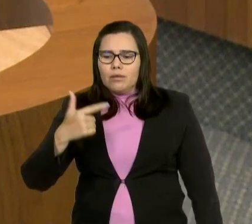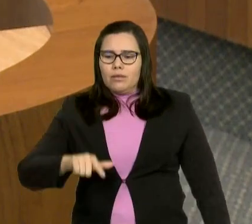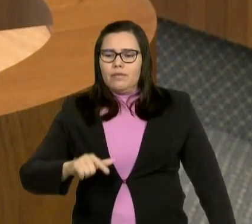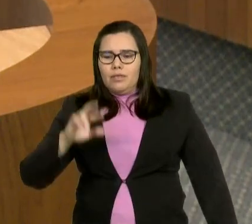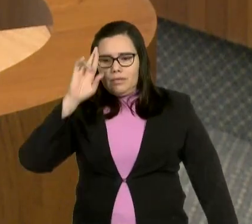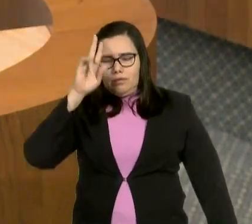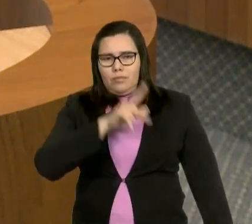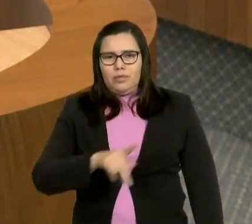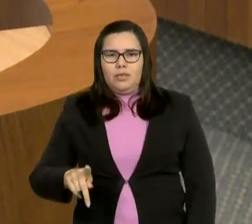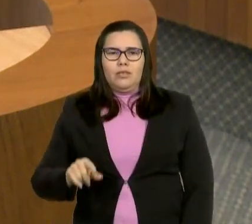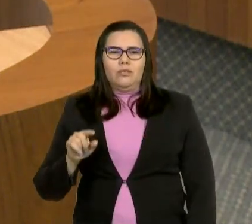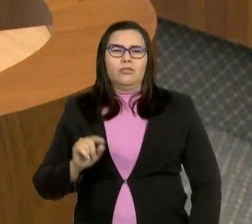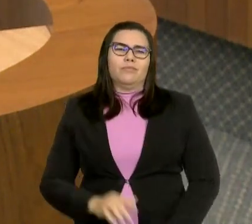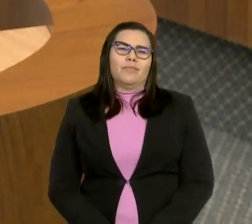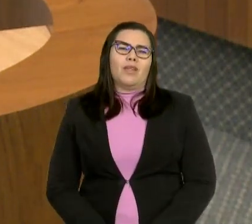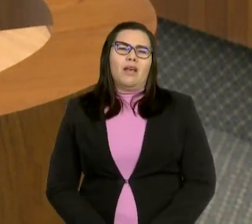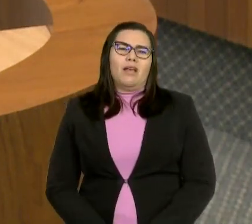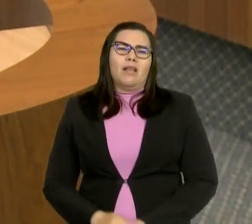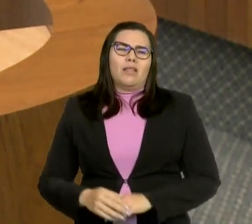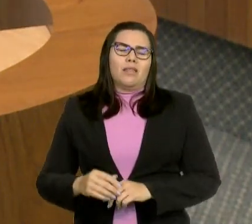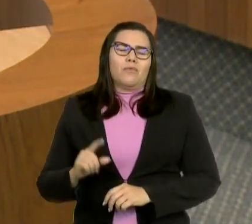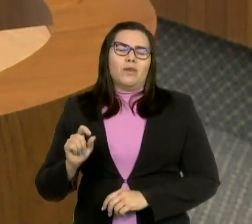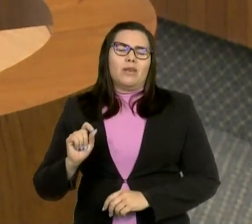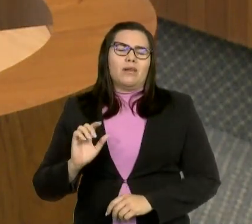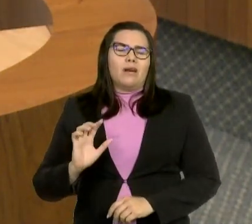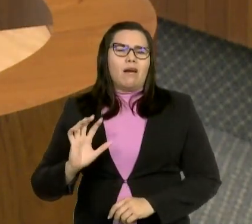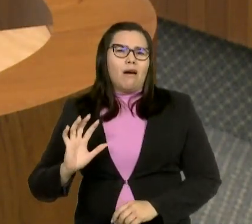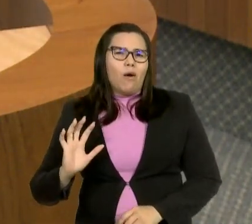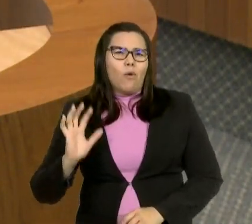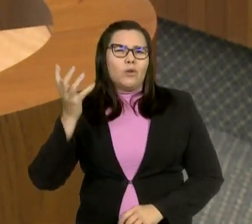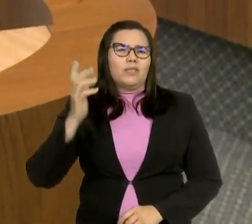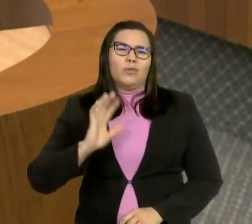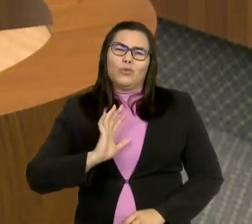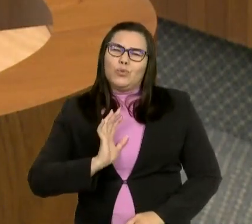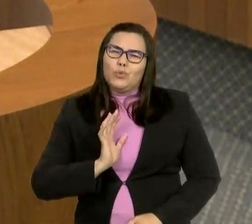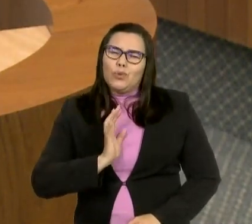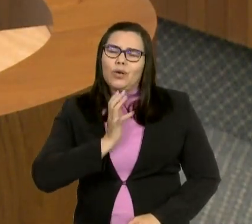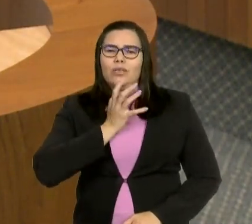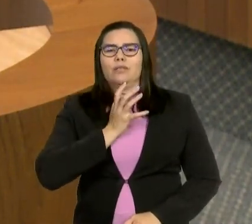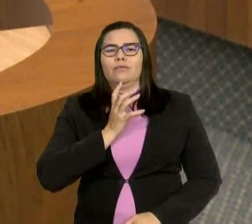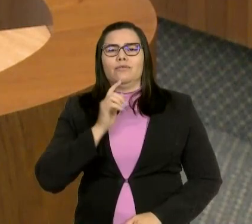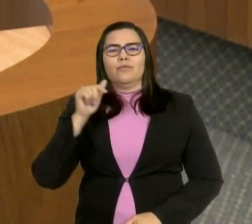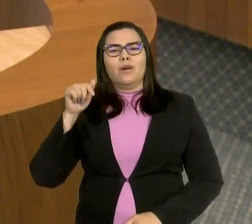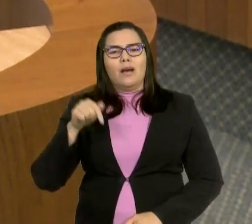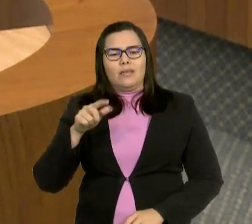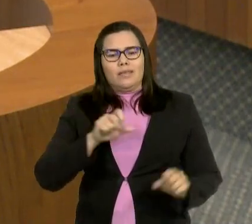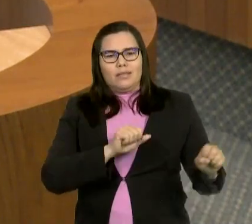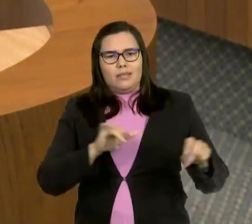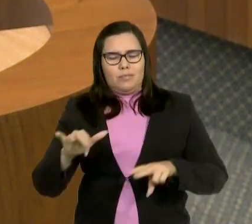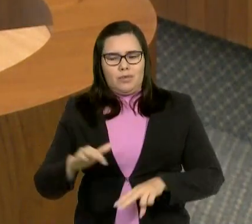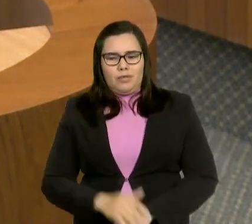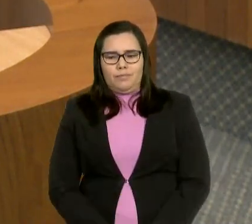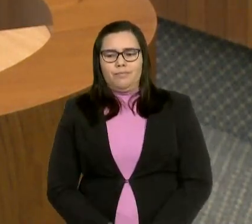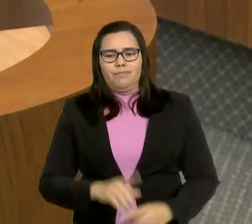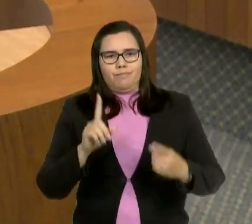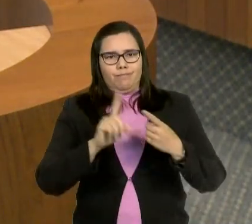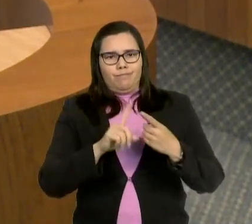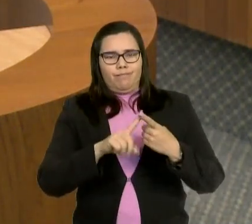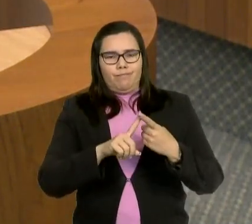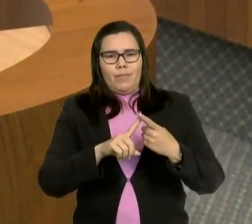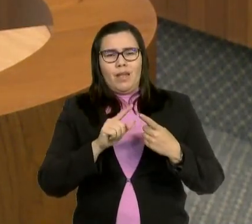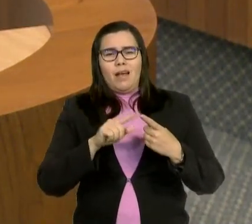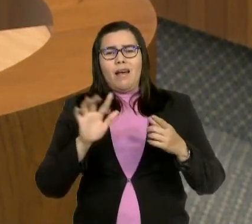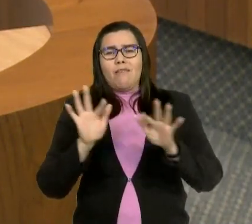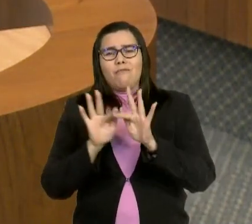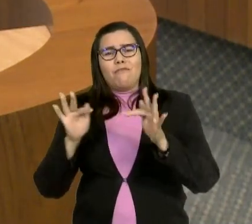tragédia que ocorreu em São Luís nesta semana, eu chamo a atenção para dois aspectos. O primeiro é com relação à apreensão da família.